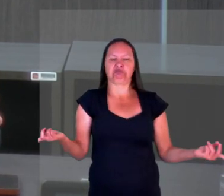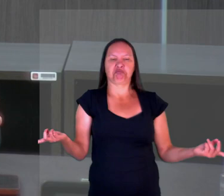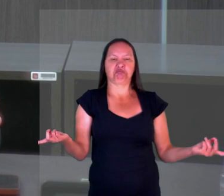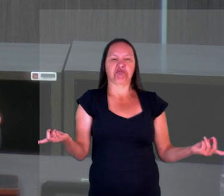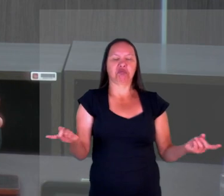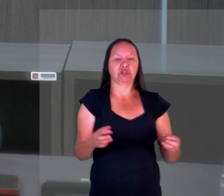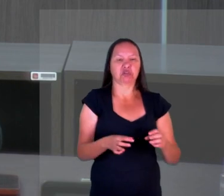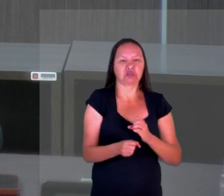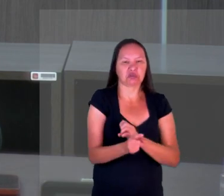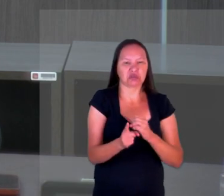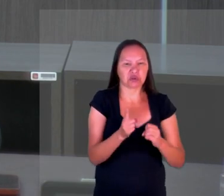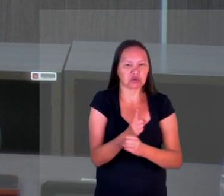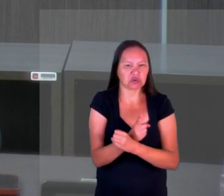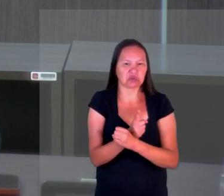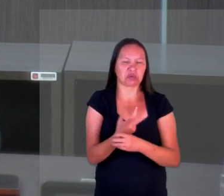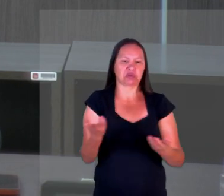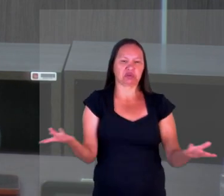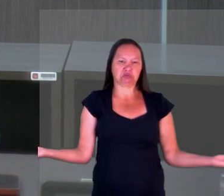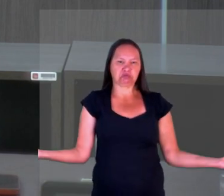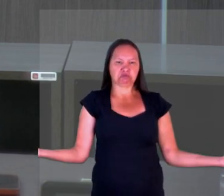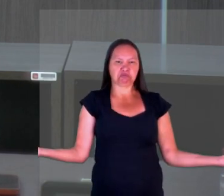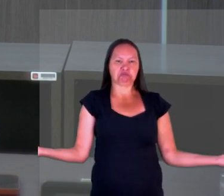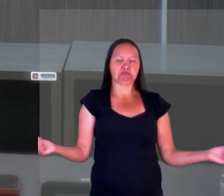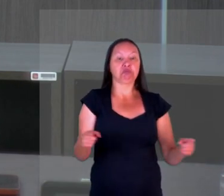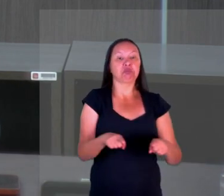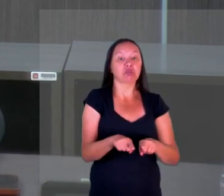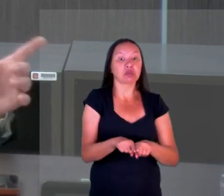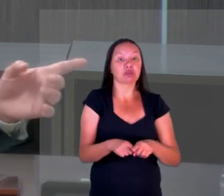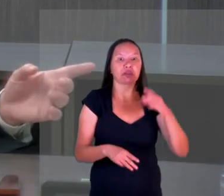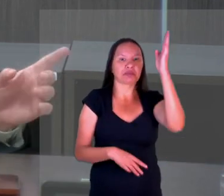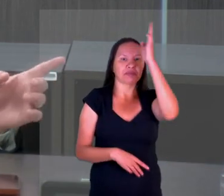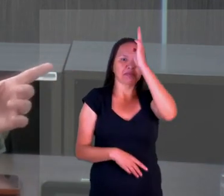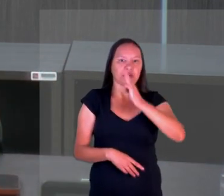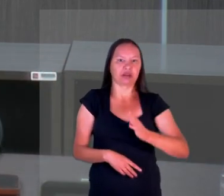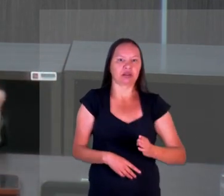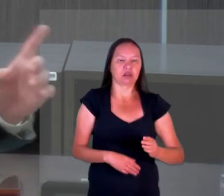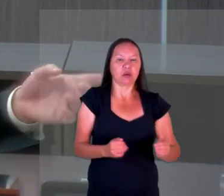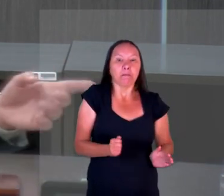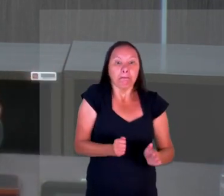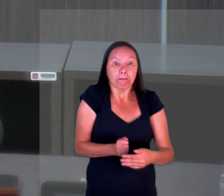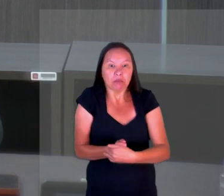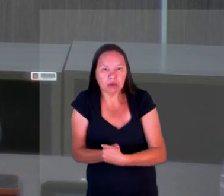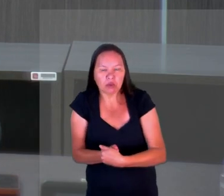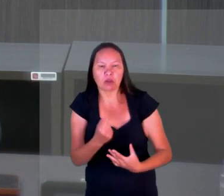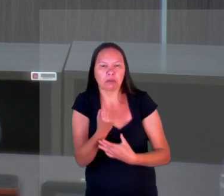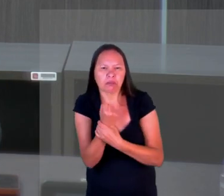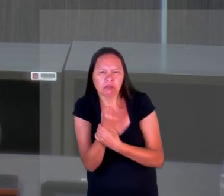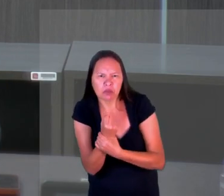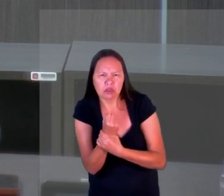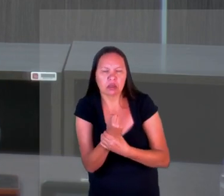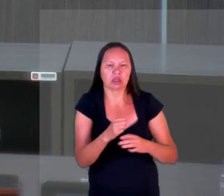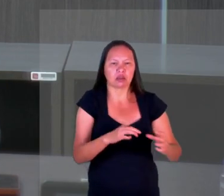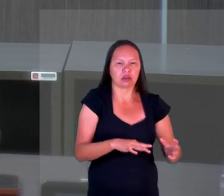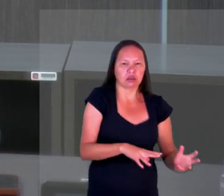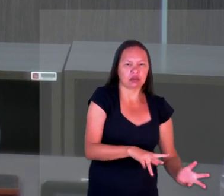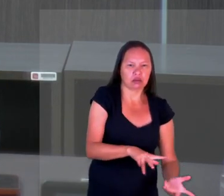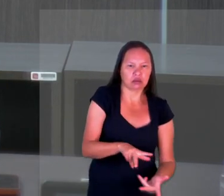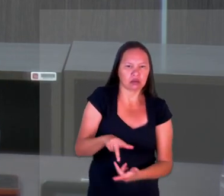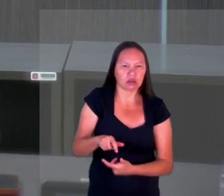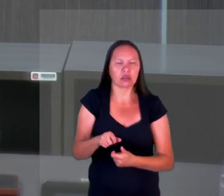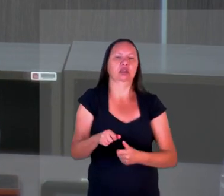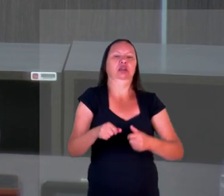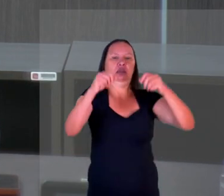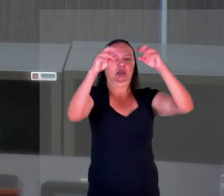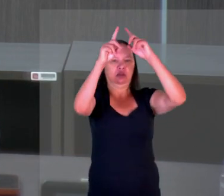instituição multissecular que tanto bem faz o Brasil não só para resguardar nossa segurança do do ar da Terra e do mar mas